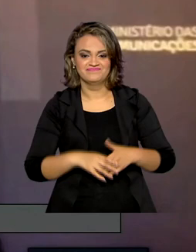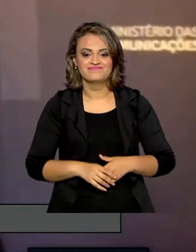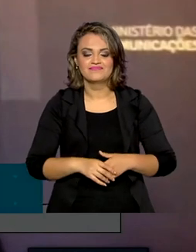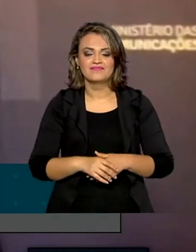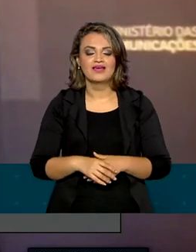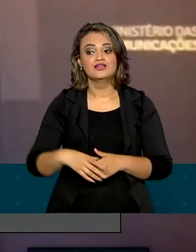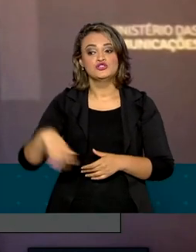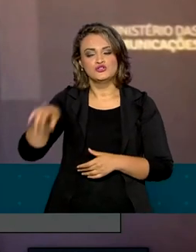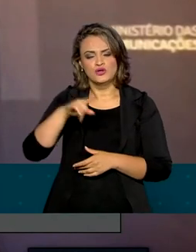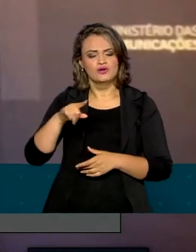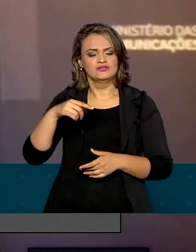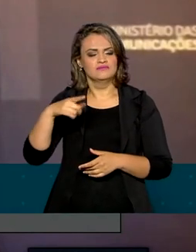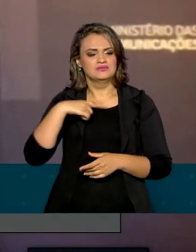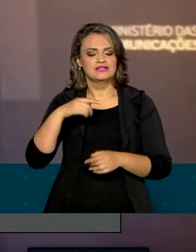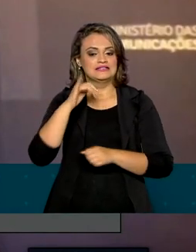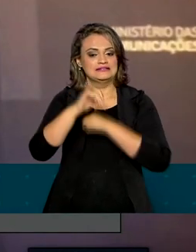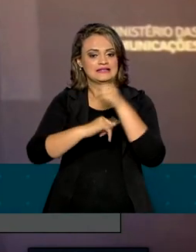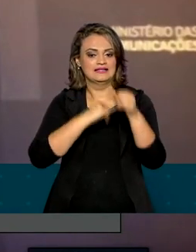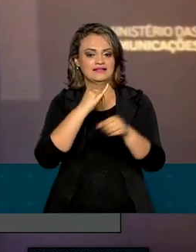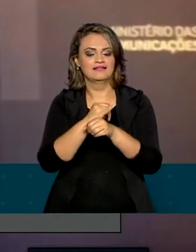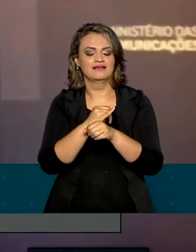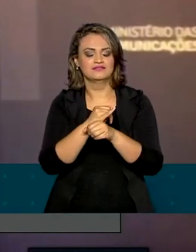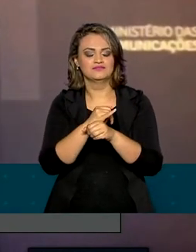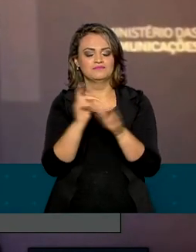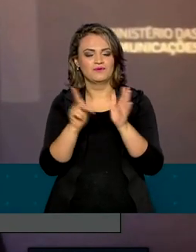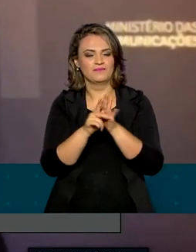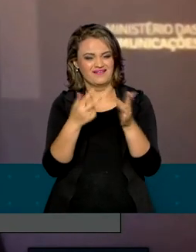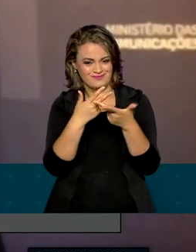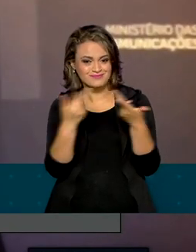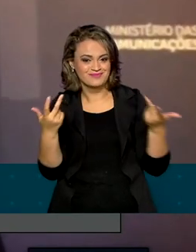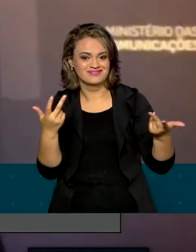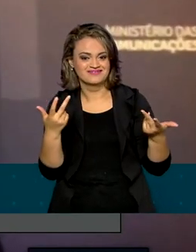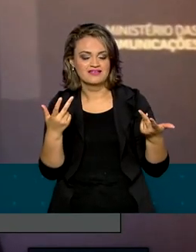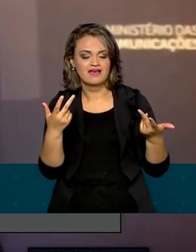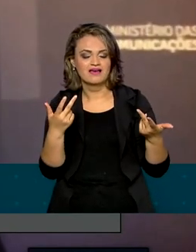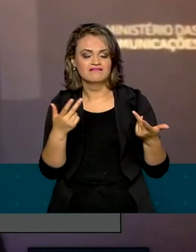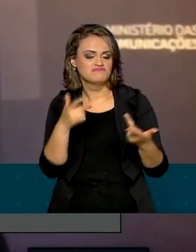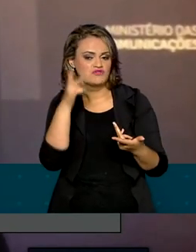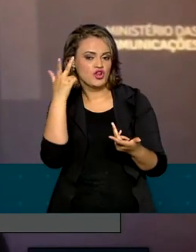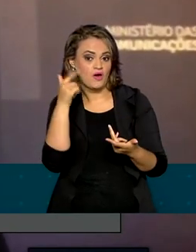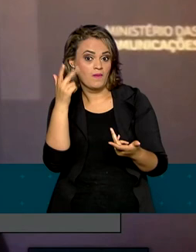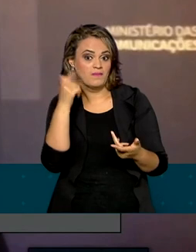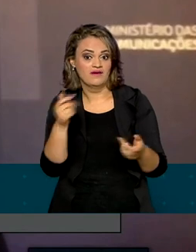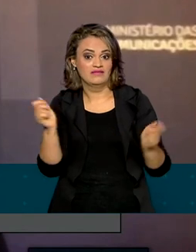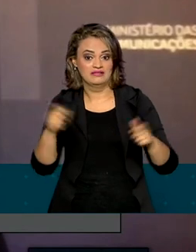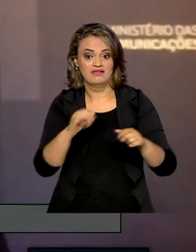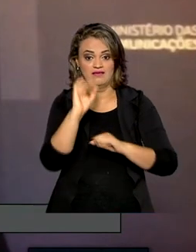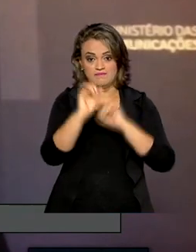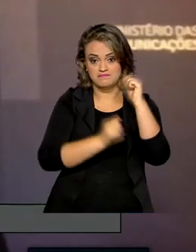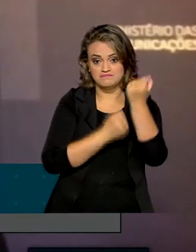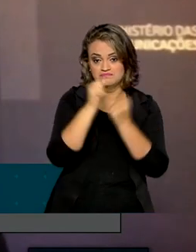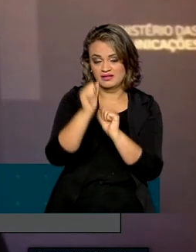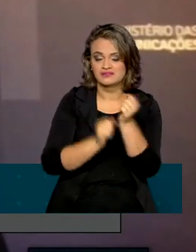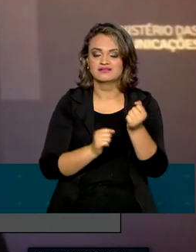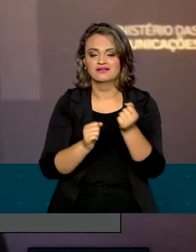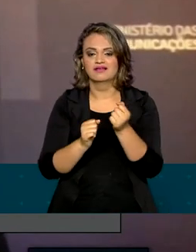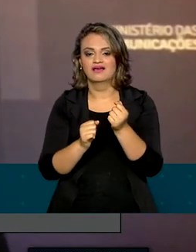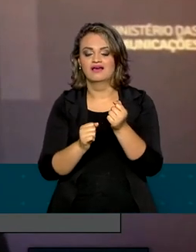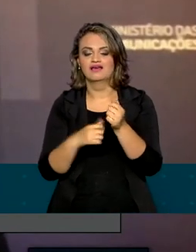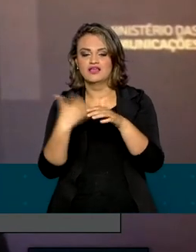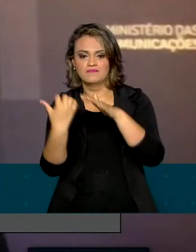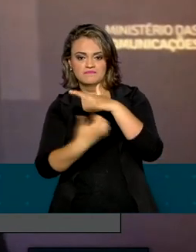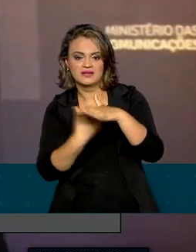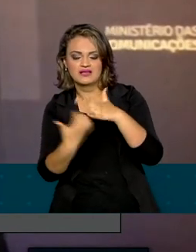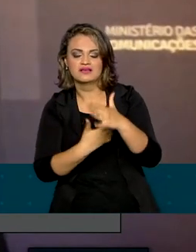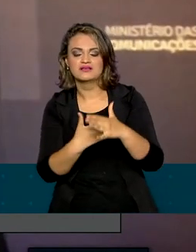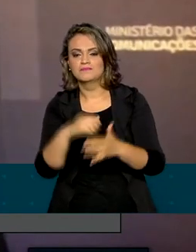toda a conectividade é o arroz de internet das coisas funcionando nas empresas nós teremos